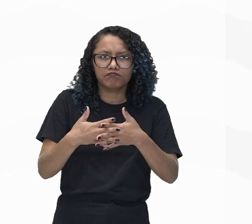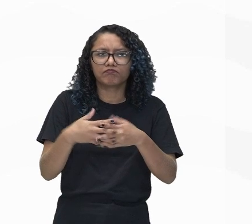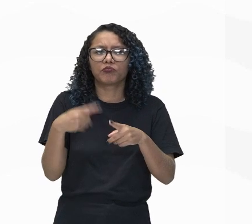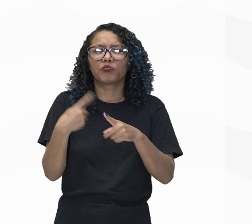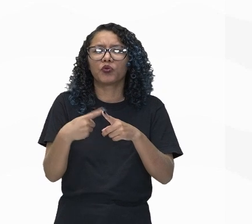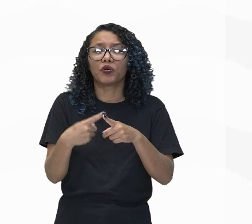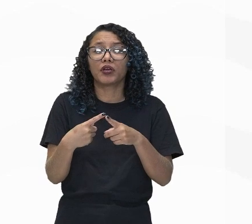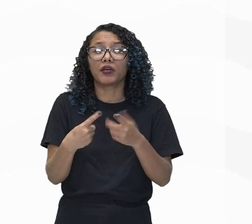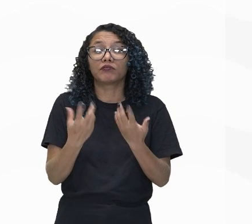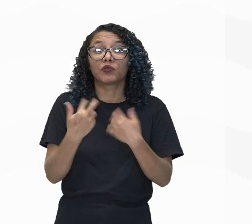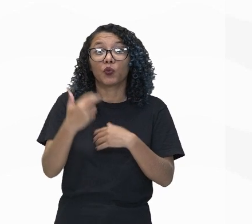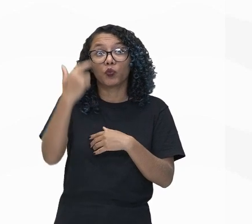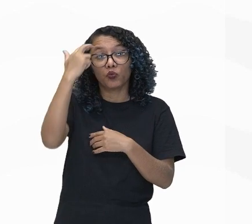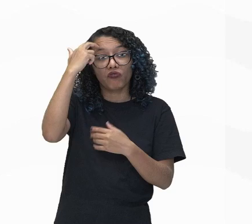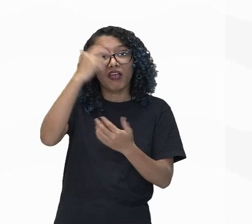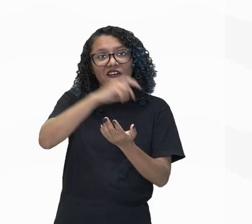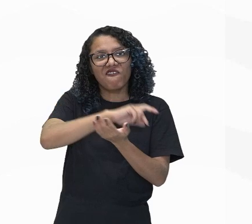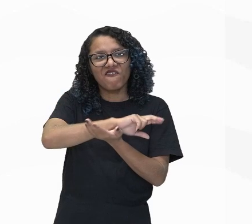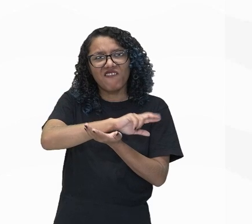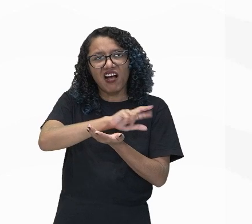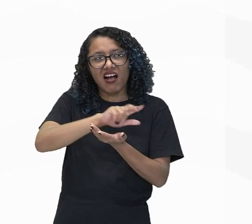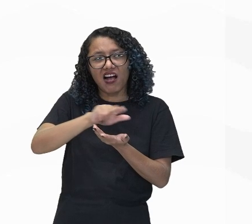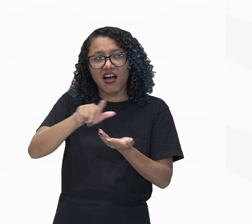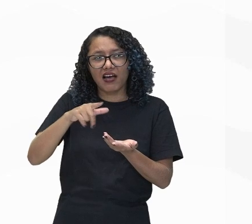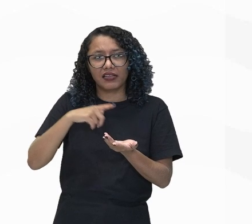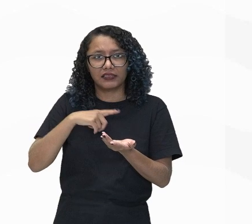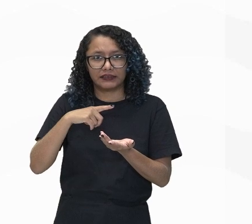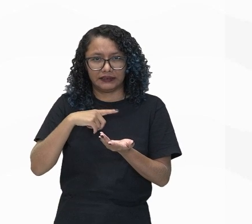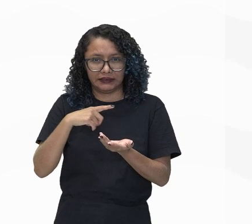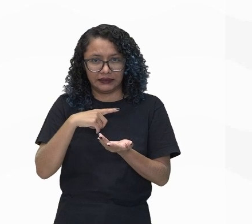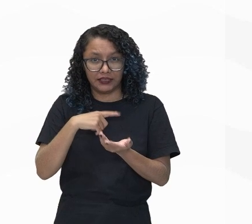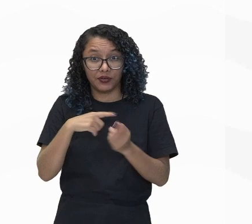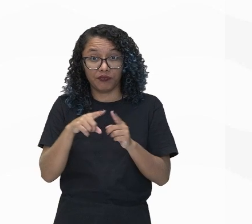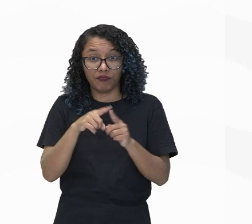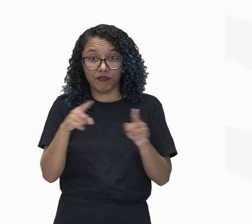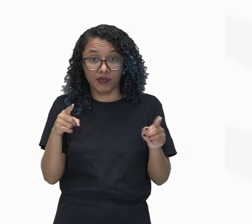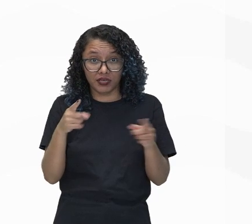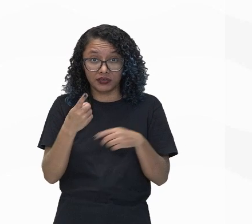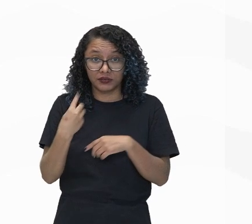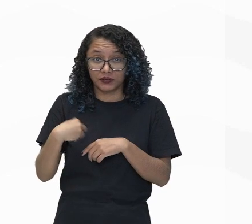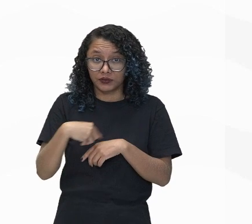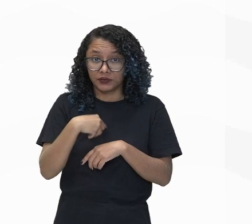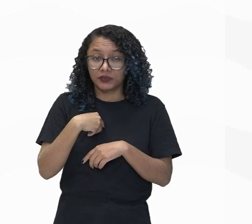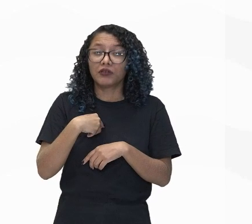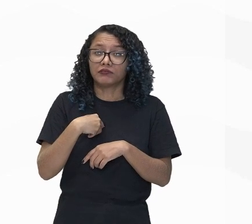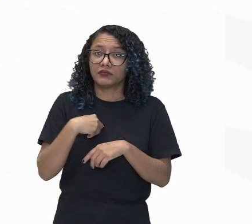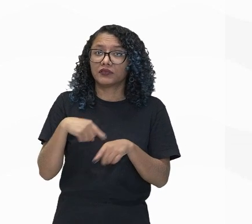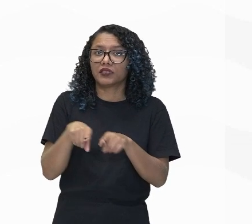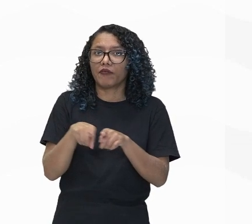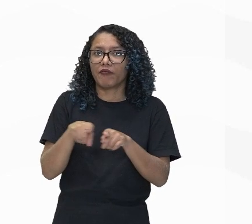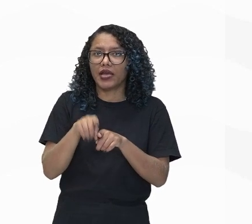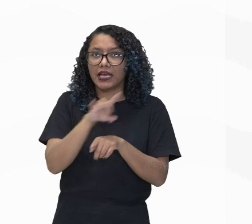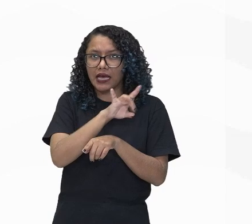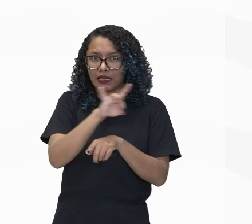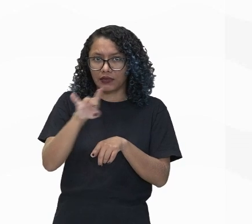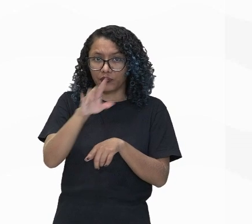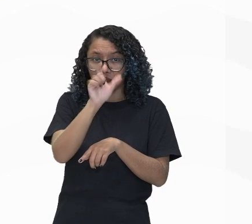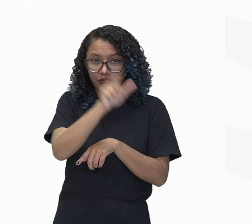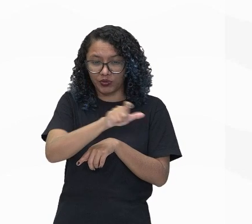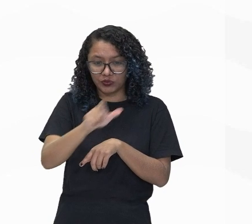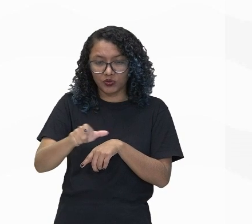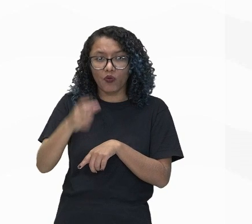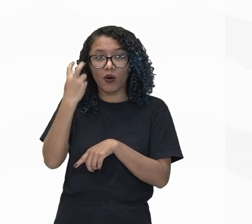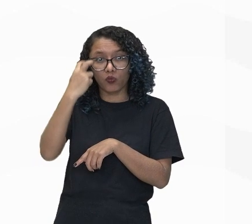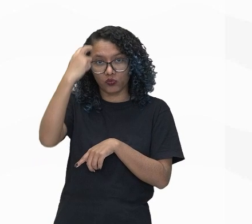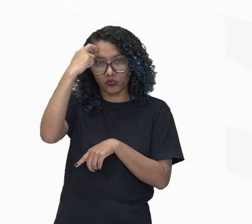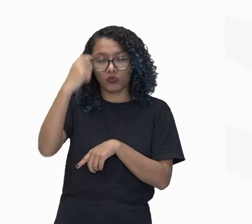culturas, mas nós vivemos dentro de uma cultura. Tudo